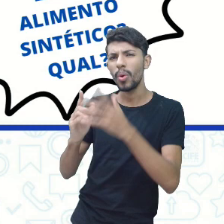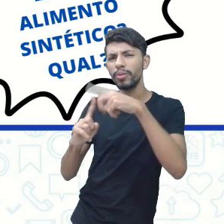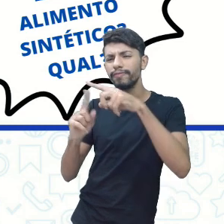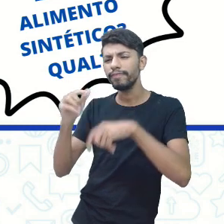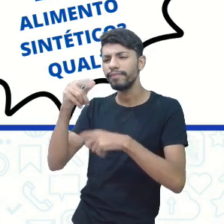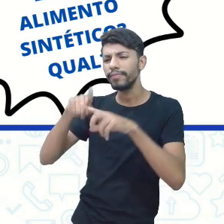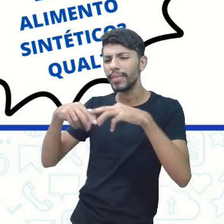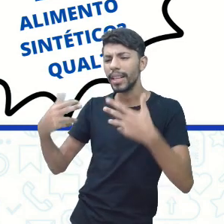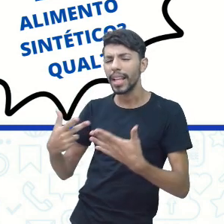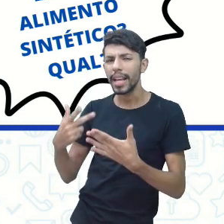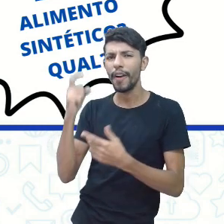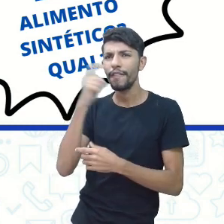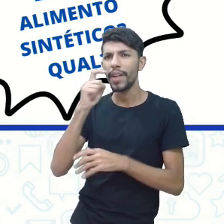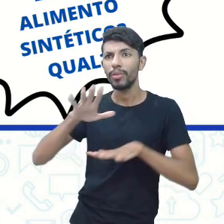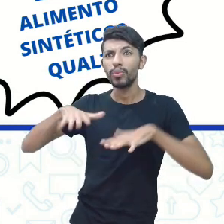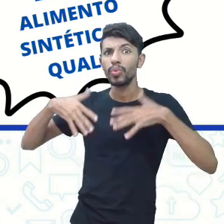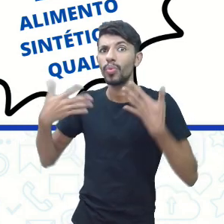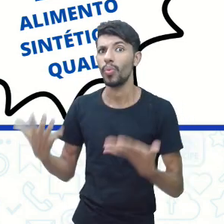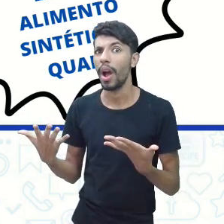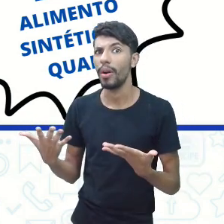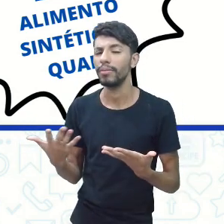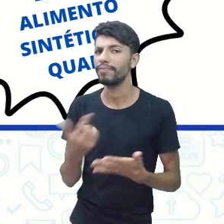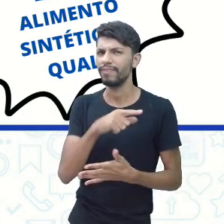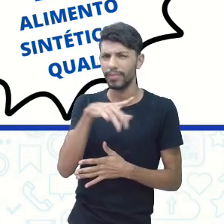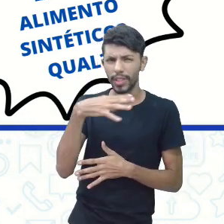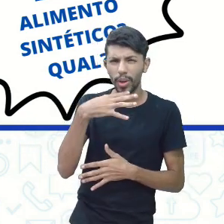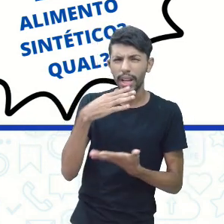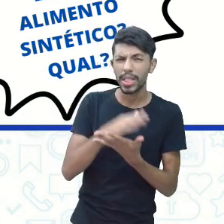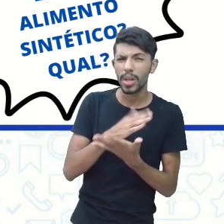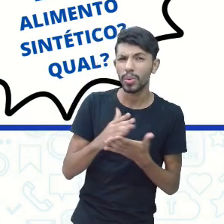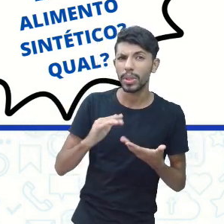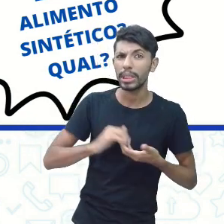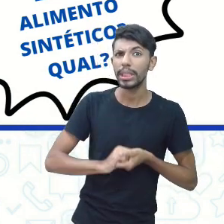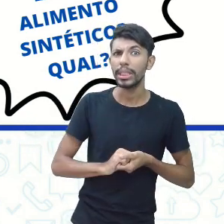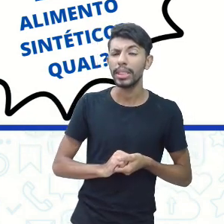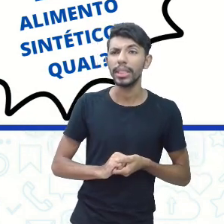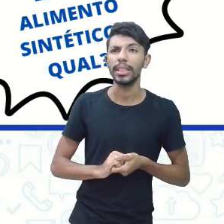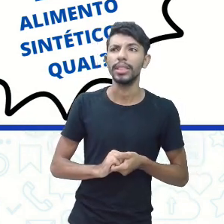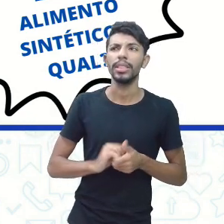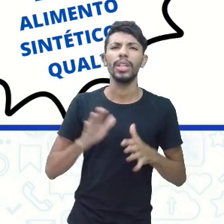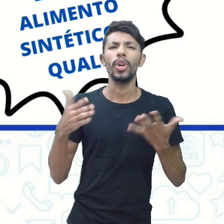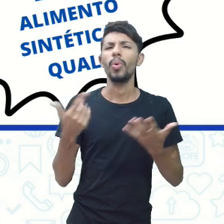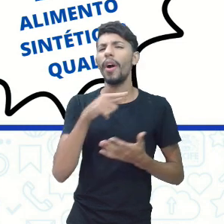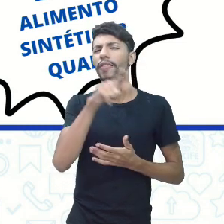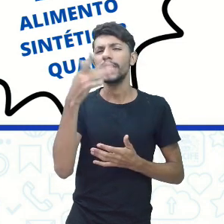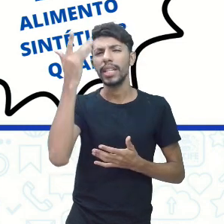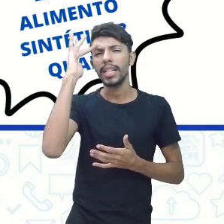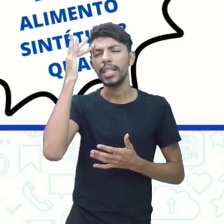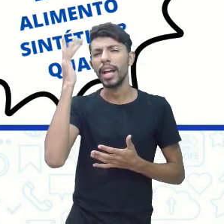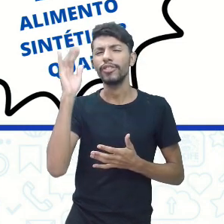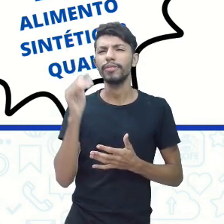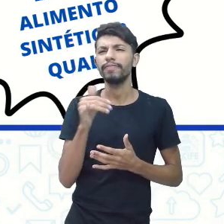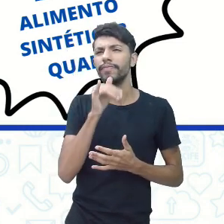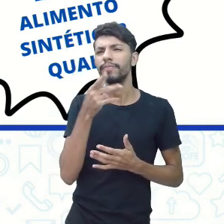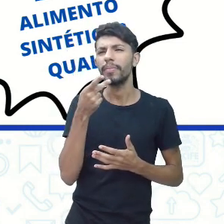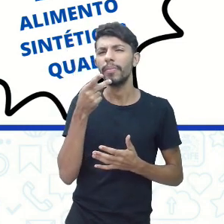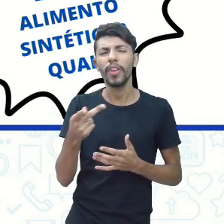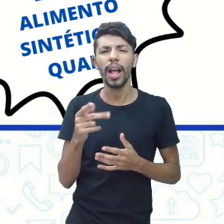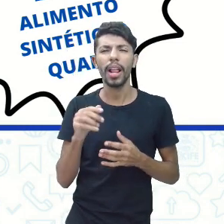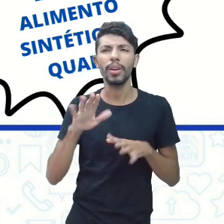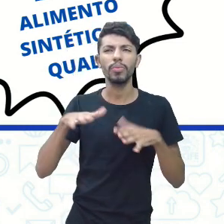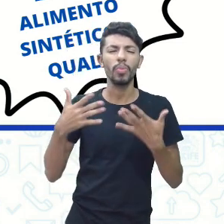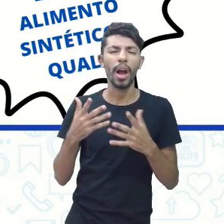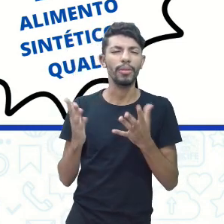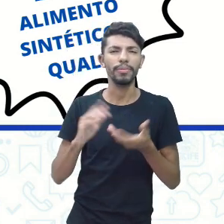sintético? Qual? Será que vocês conhecem algum material sintético? Qual vocês arriscariam dizer que é um material